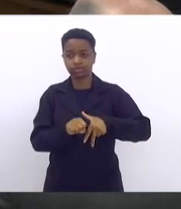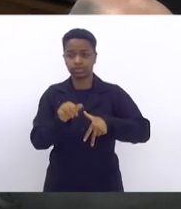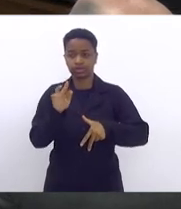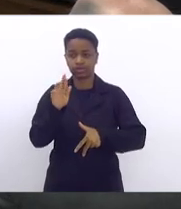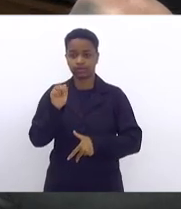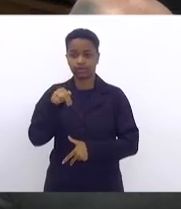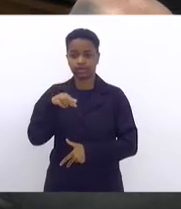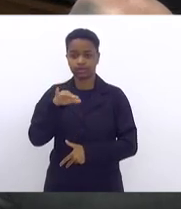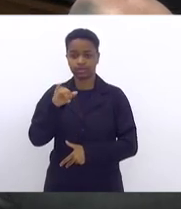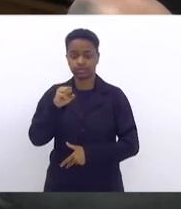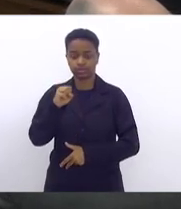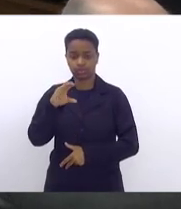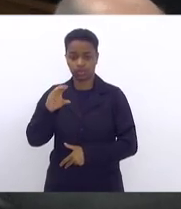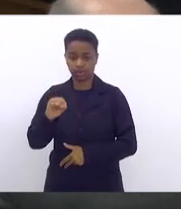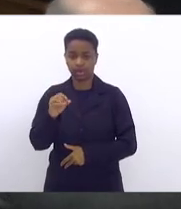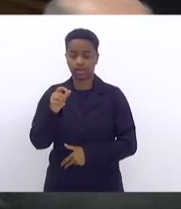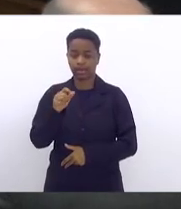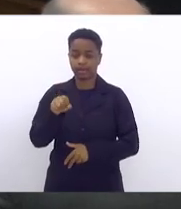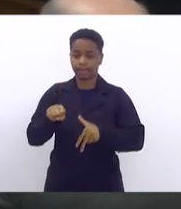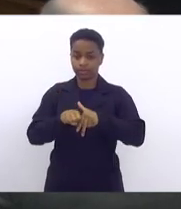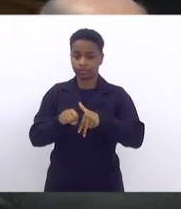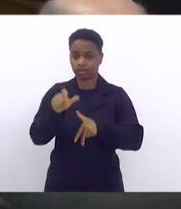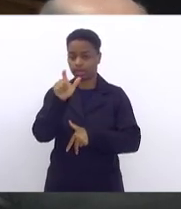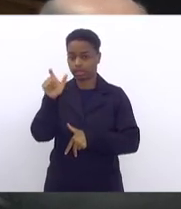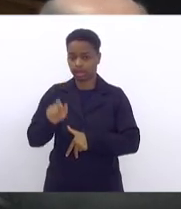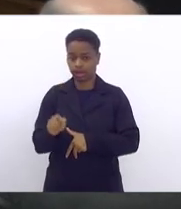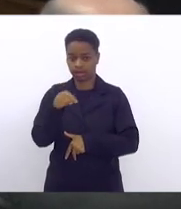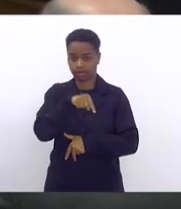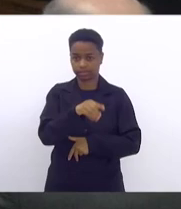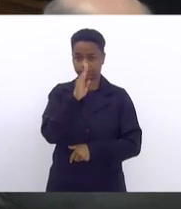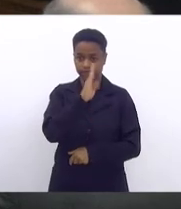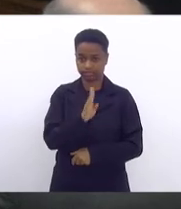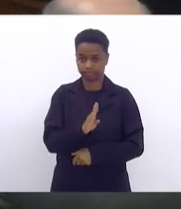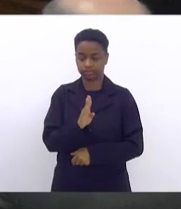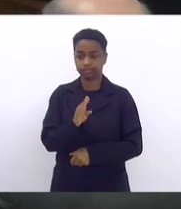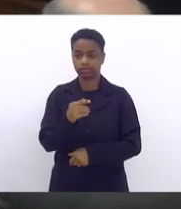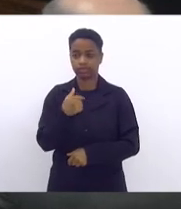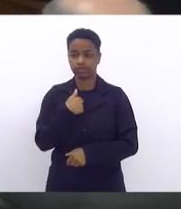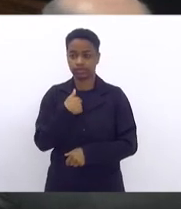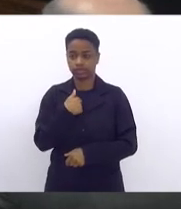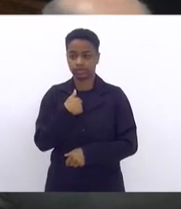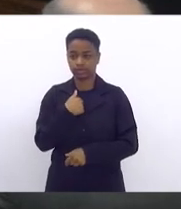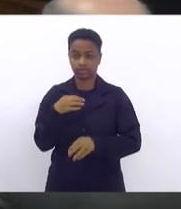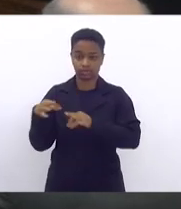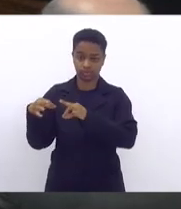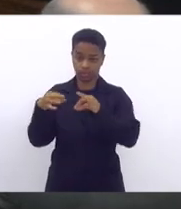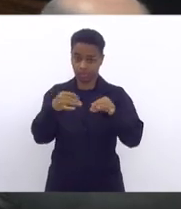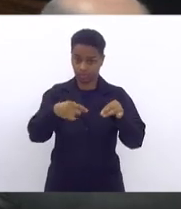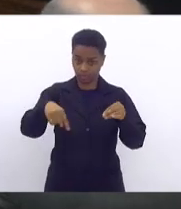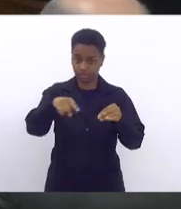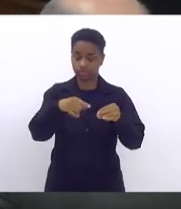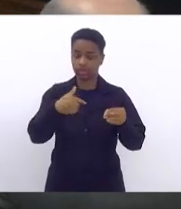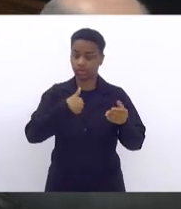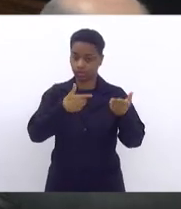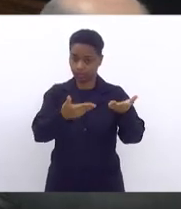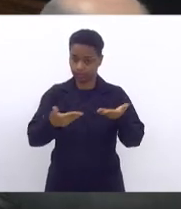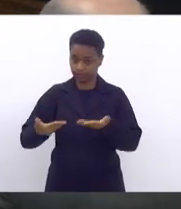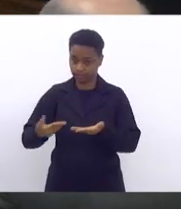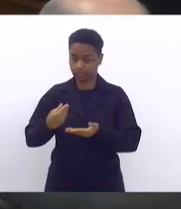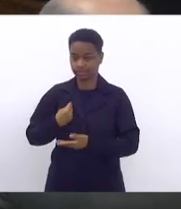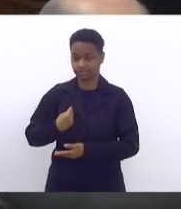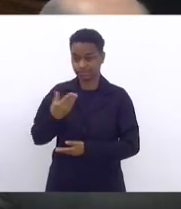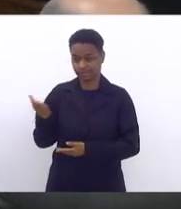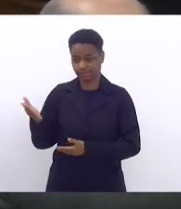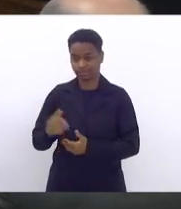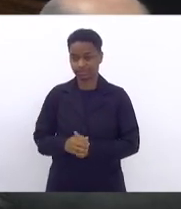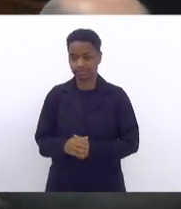Francesco Azzarello, né, embaixador da Itália no Brasil. Estava aqui falando. Aluno. Todos receberam um convite para se fazerem